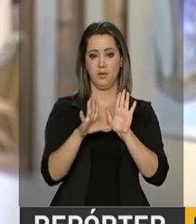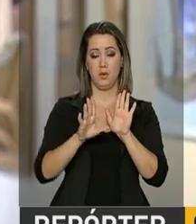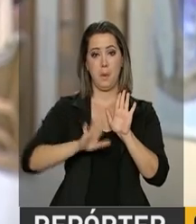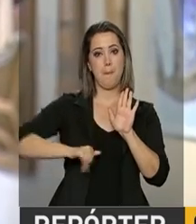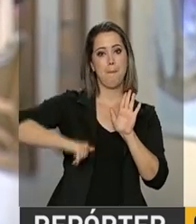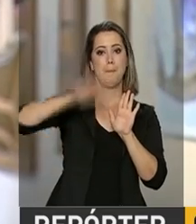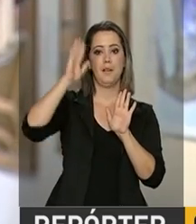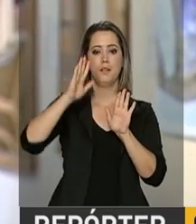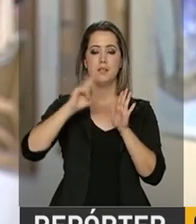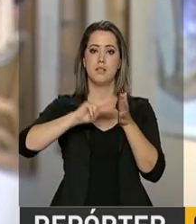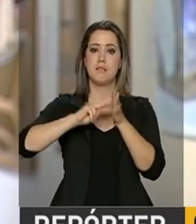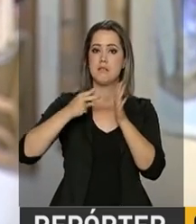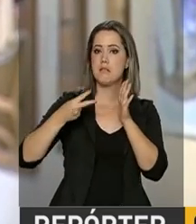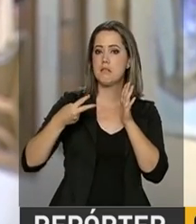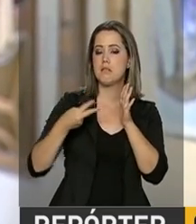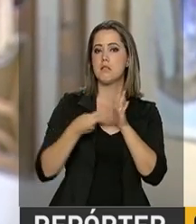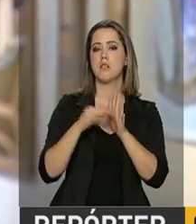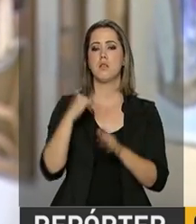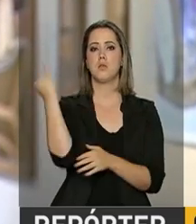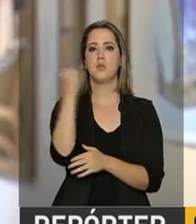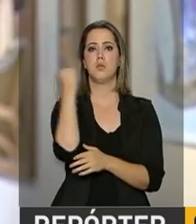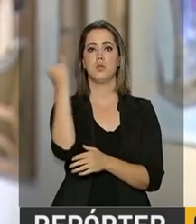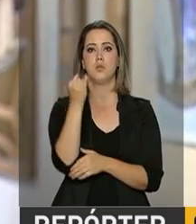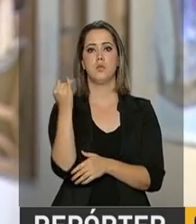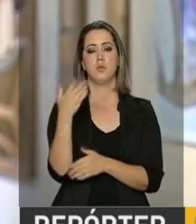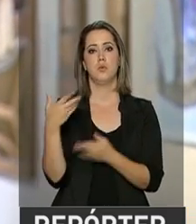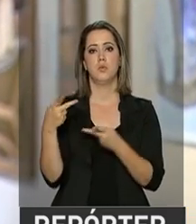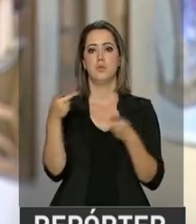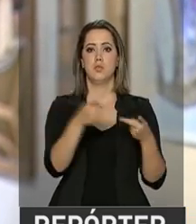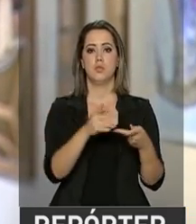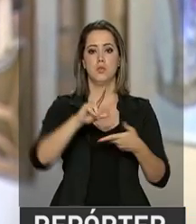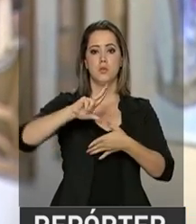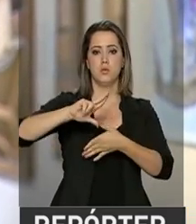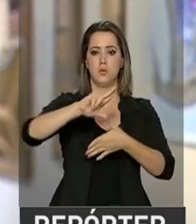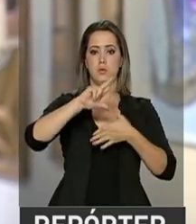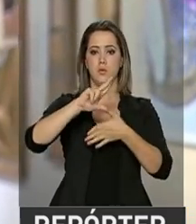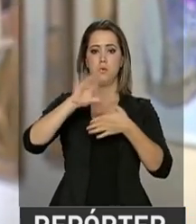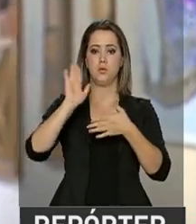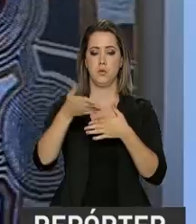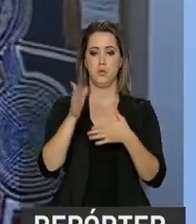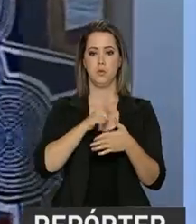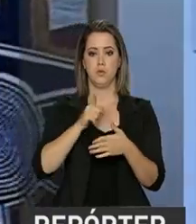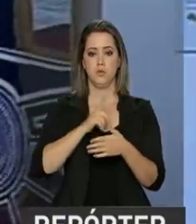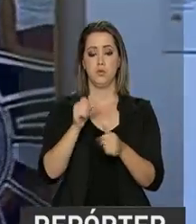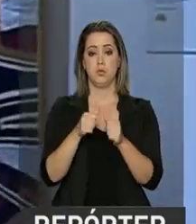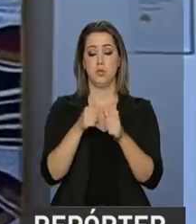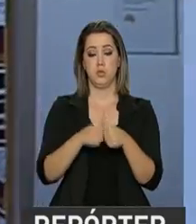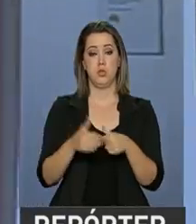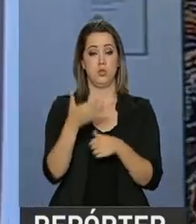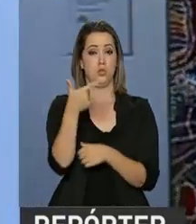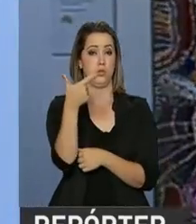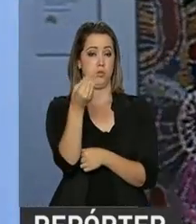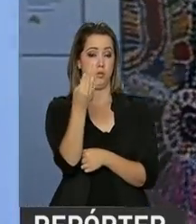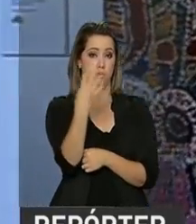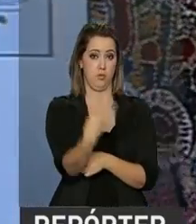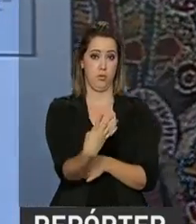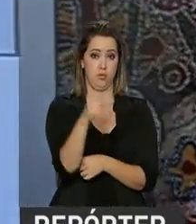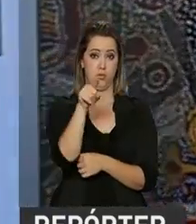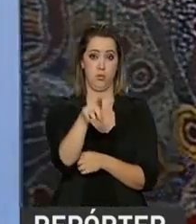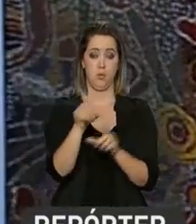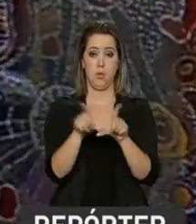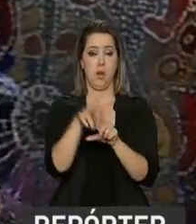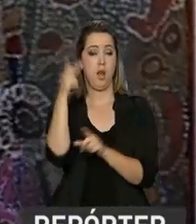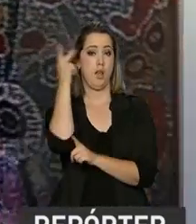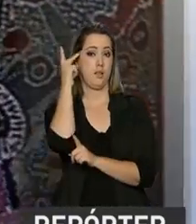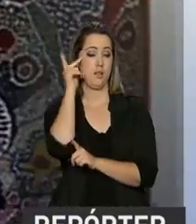significante de arte aborigene a visitar a América Latina certo nós só tivemos uma exposição semelhante a essa em 2004 na bioteca do